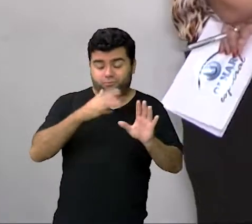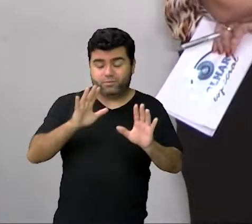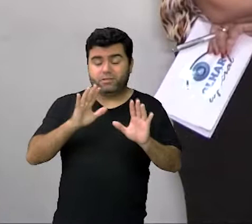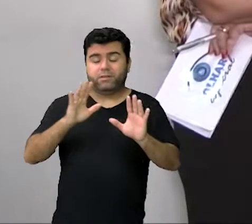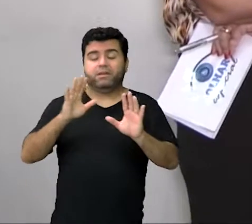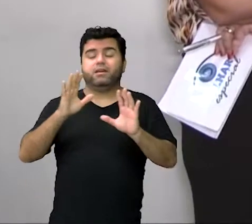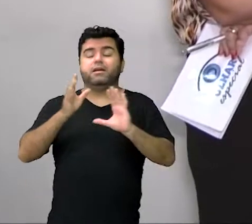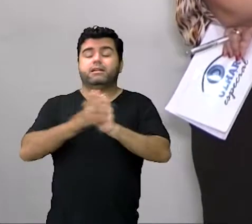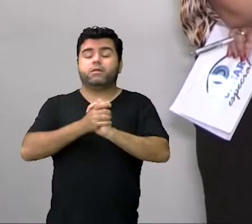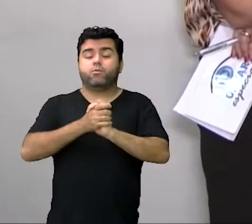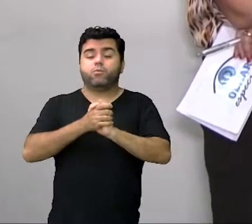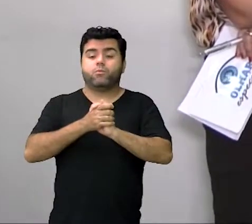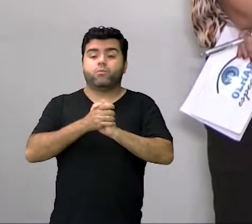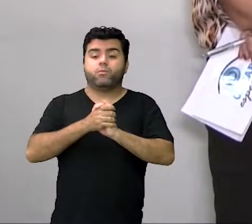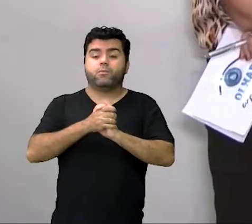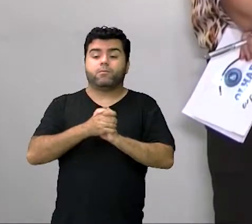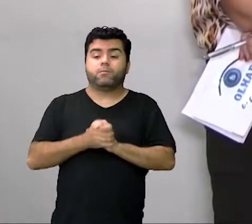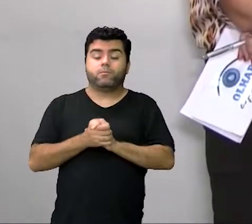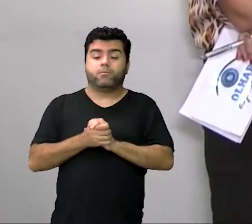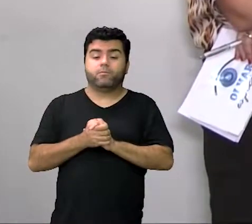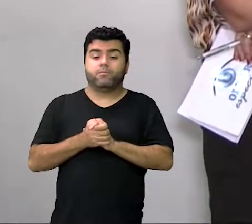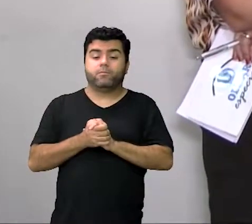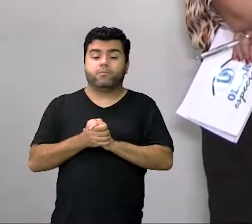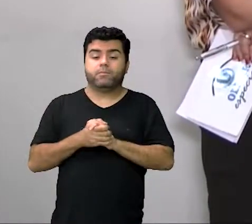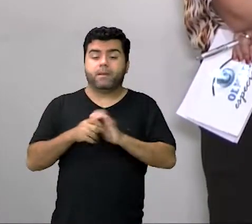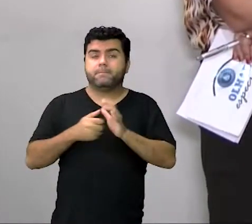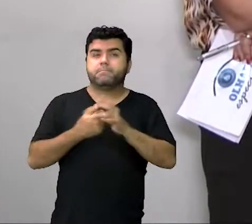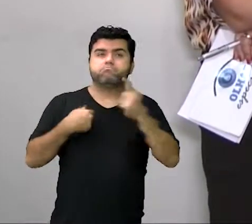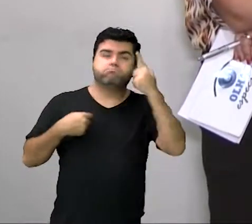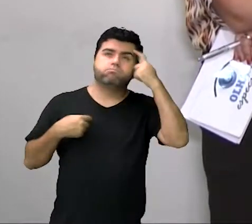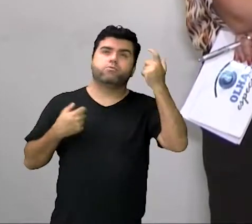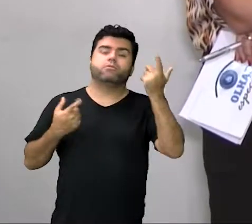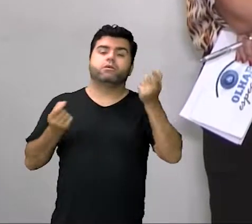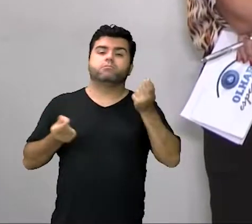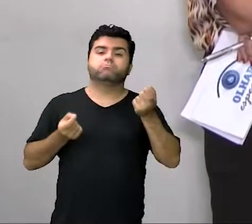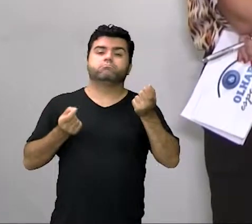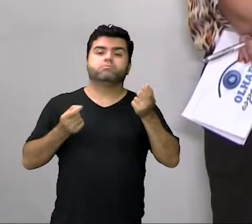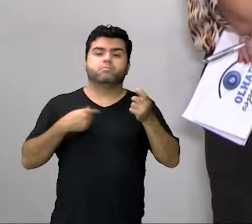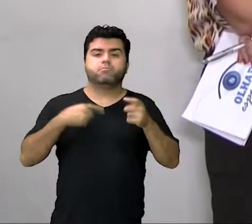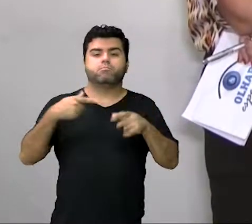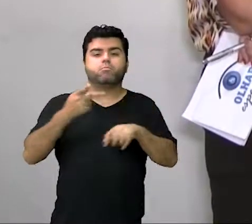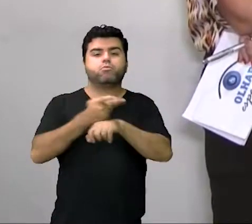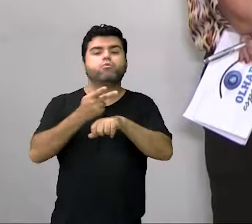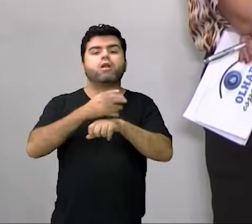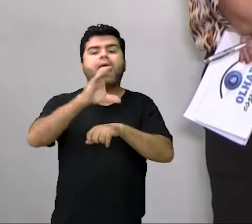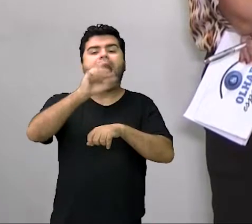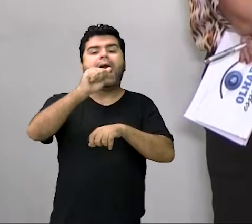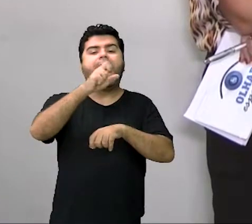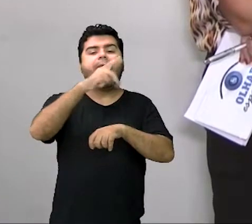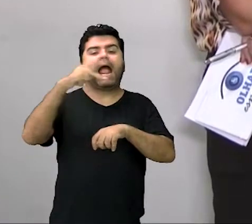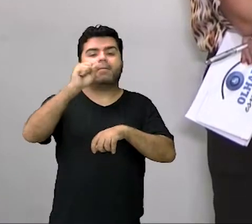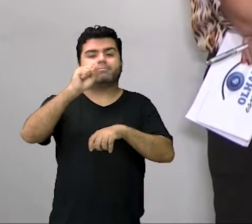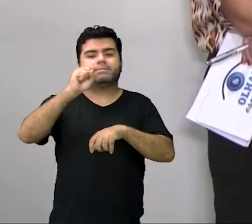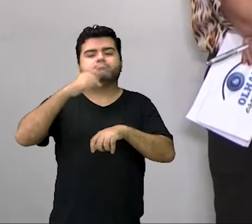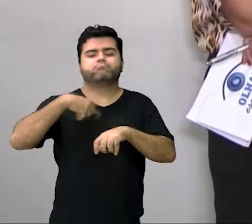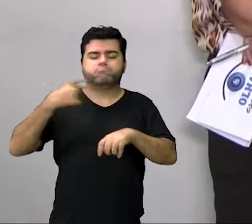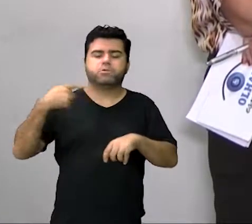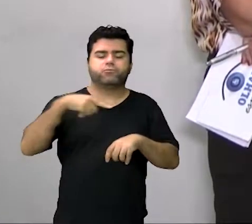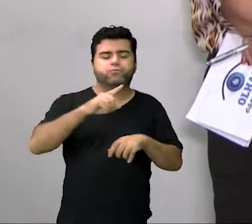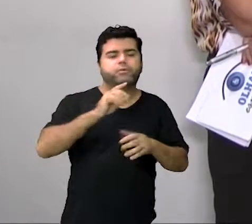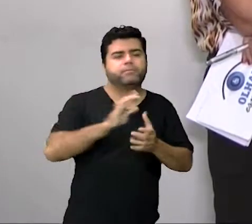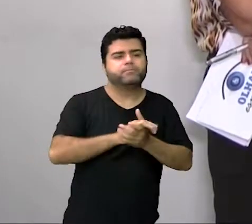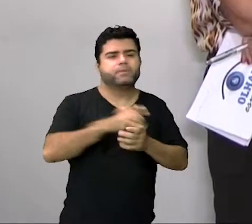Na questão da saúde. Aí a minha primeira ideia foi procurar o CAPS infantil. Aí eu marquei uma consulta lá,